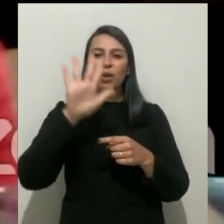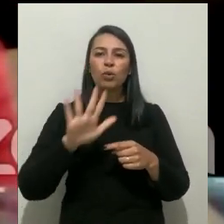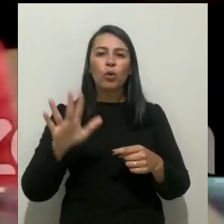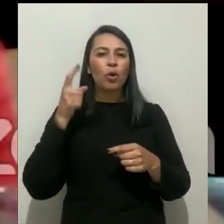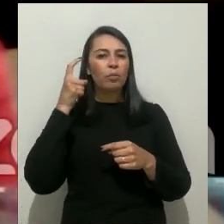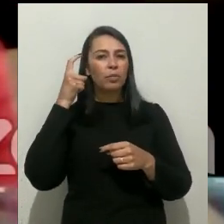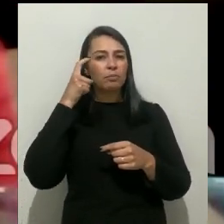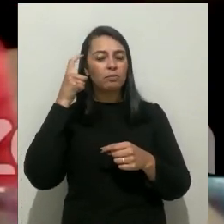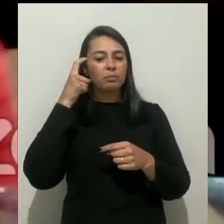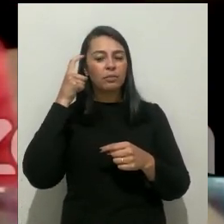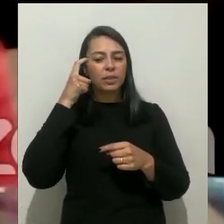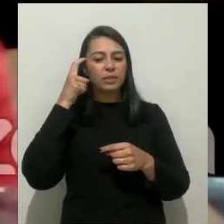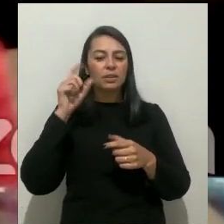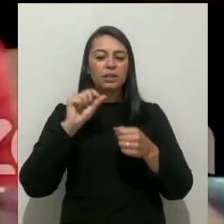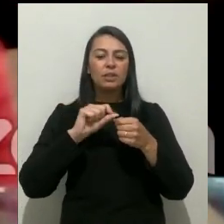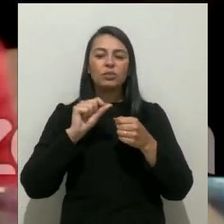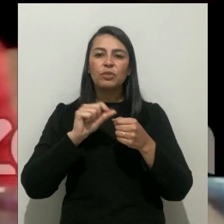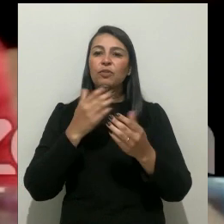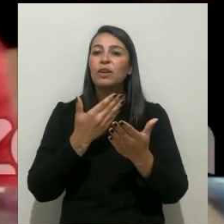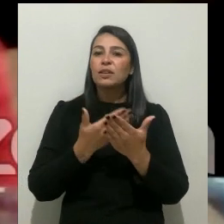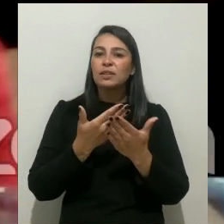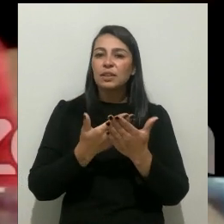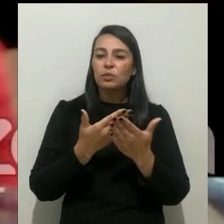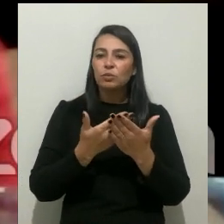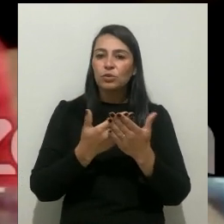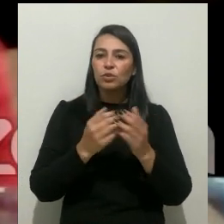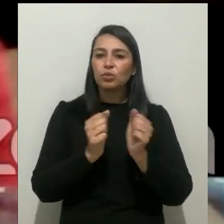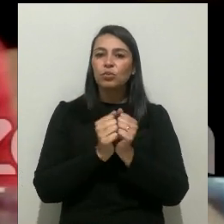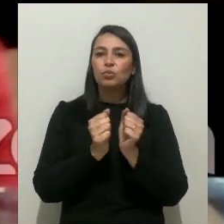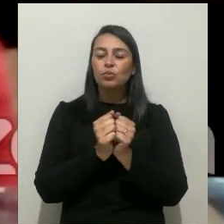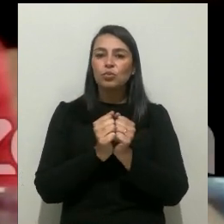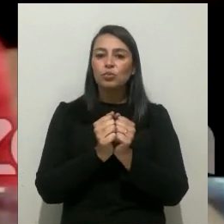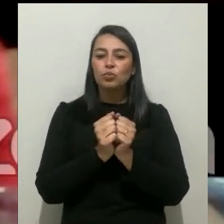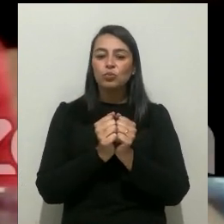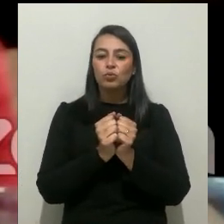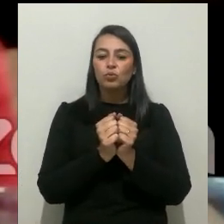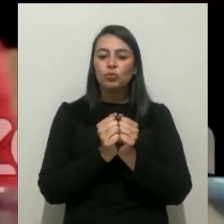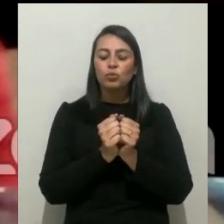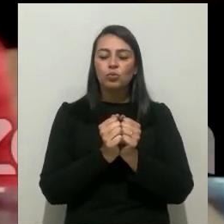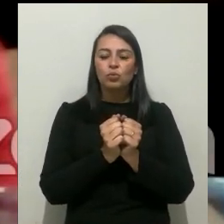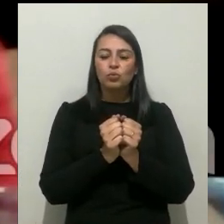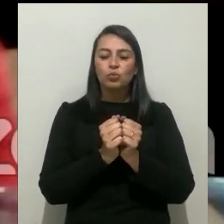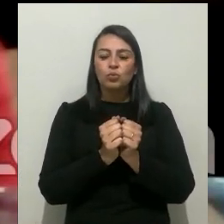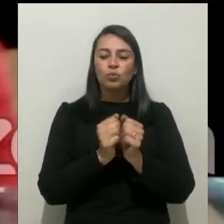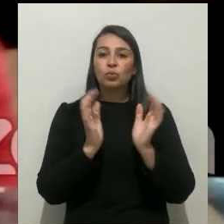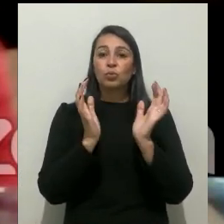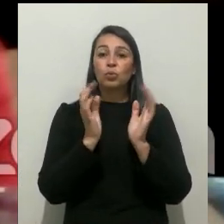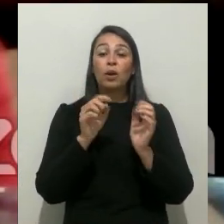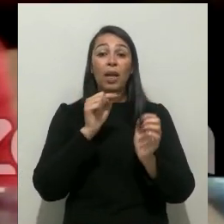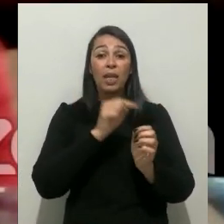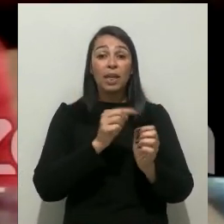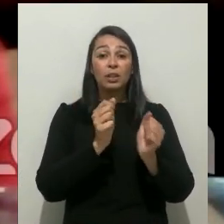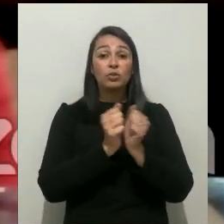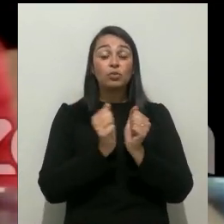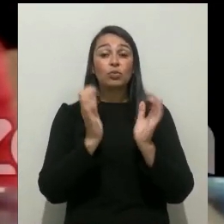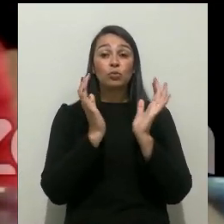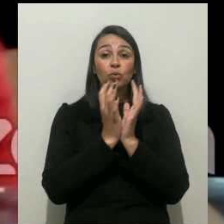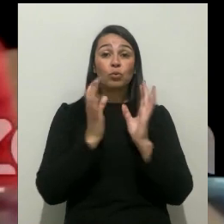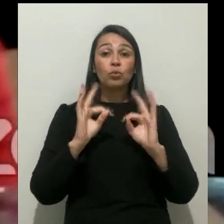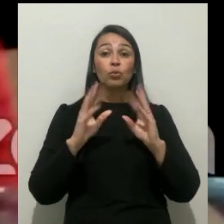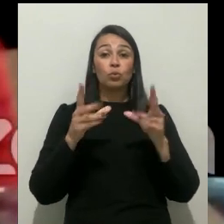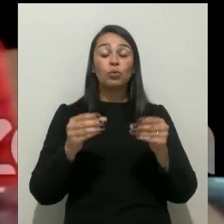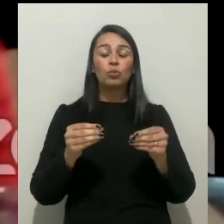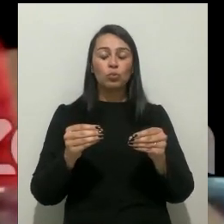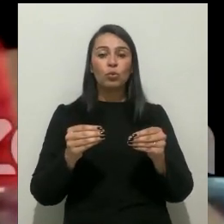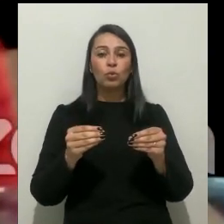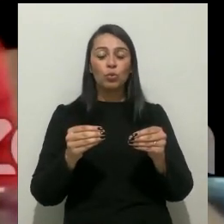na questão de desenvolver os estudos, né, ele escolhe a equipe toda, ele teve uma felicidade também, não foi